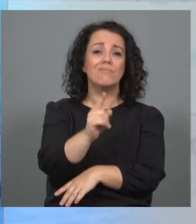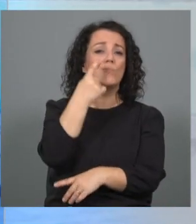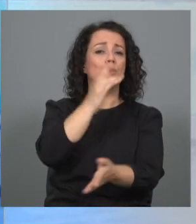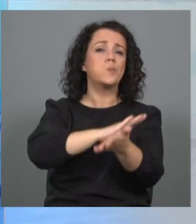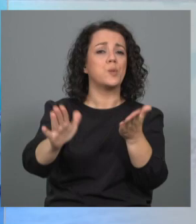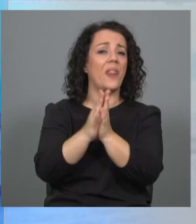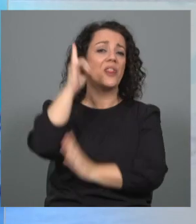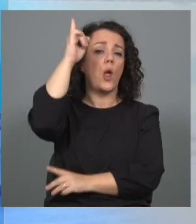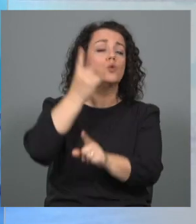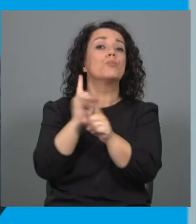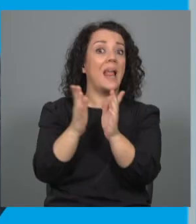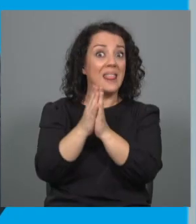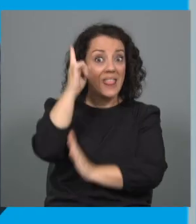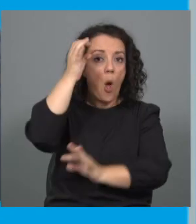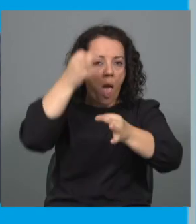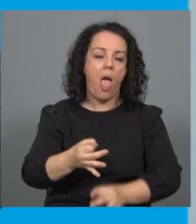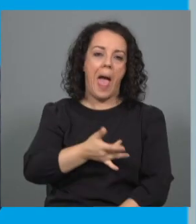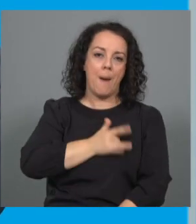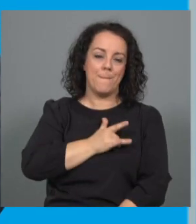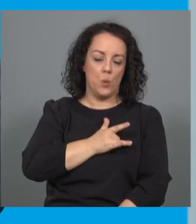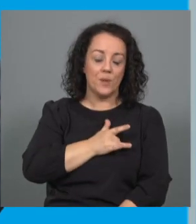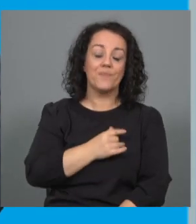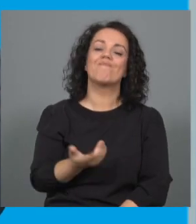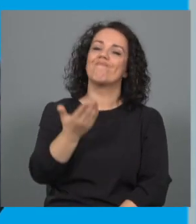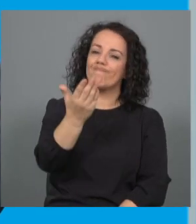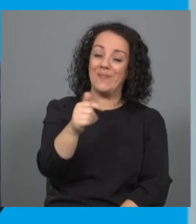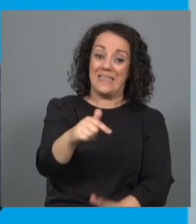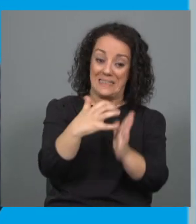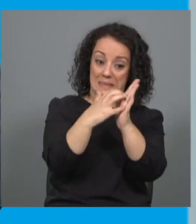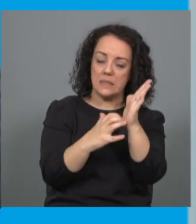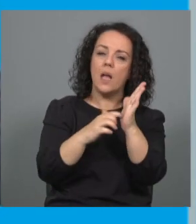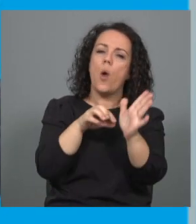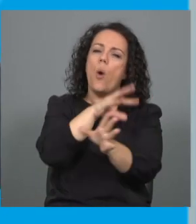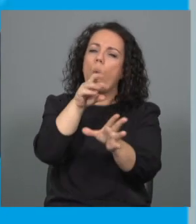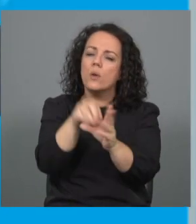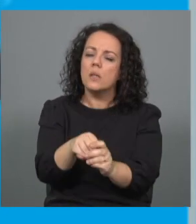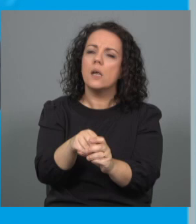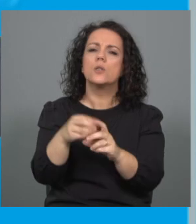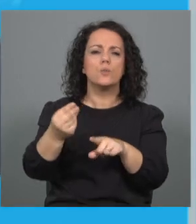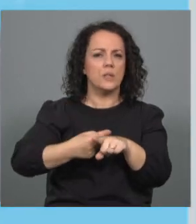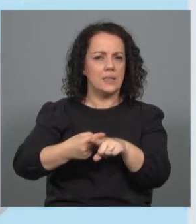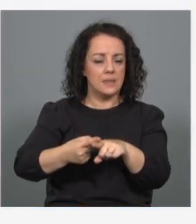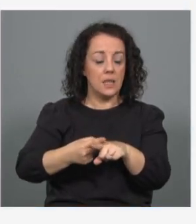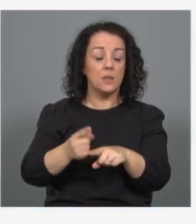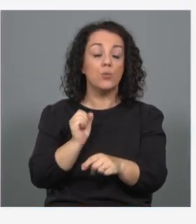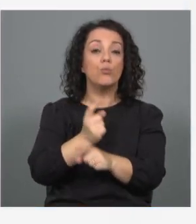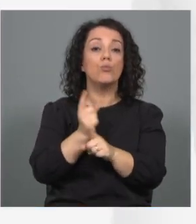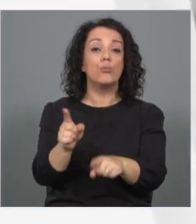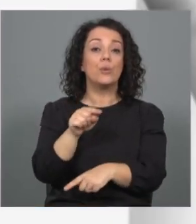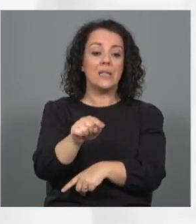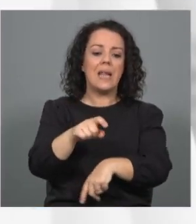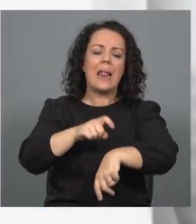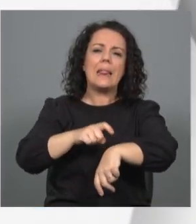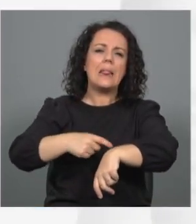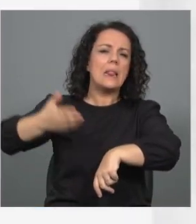está. Já o contexto desta epístola também é muito interessante. Foi num momento